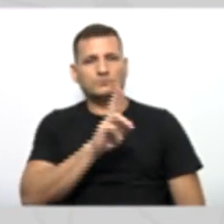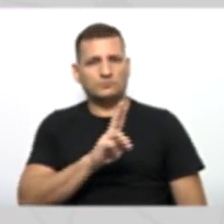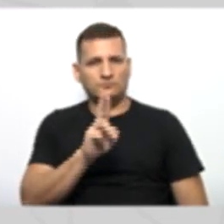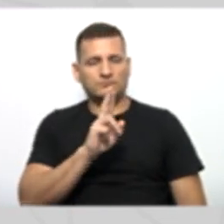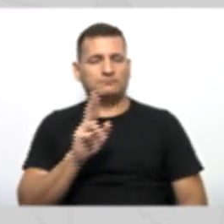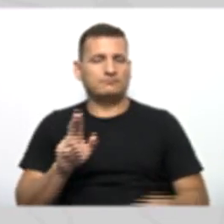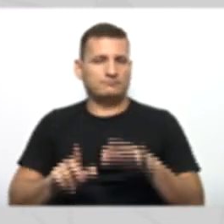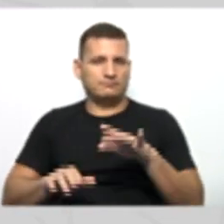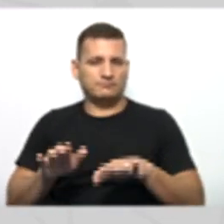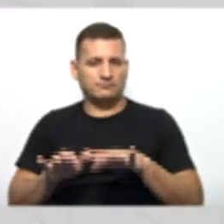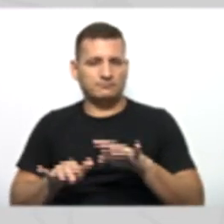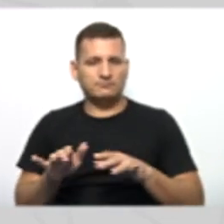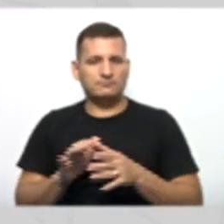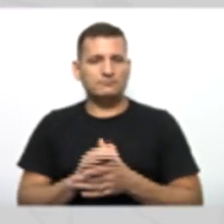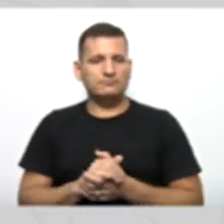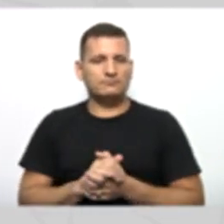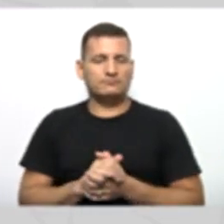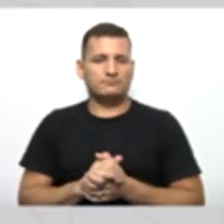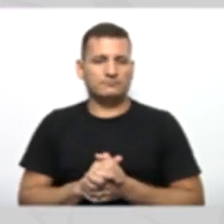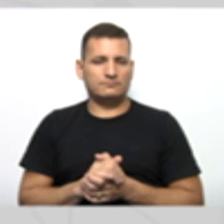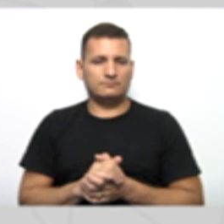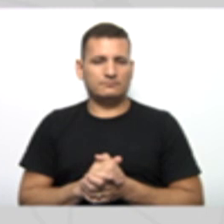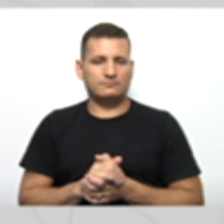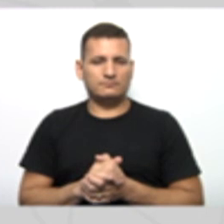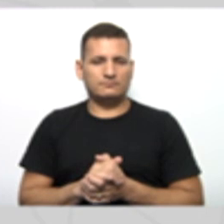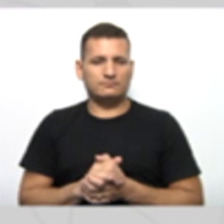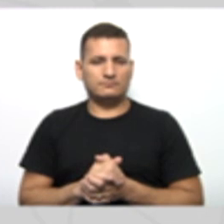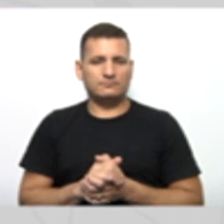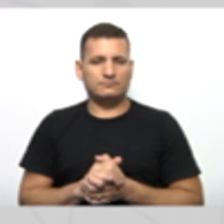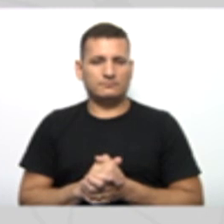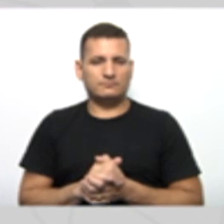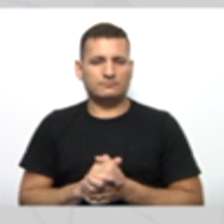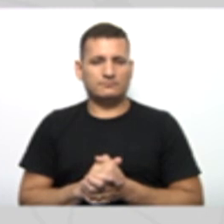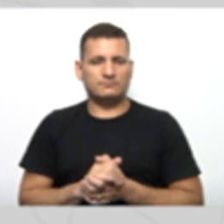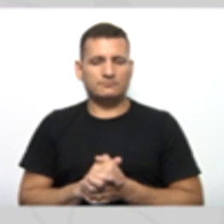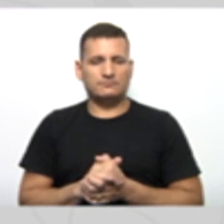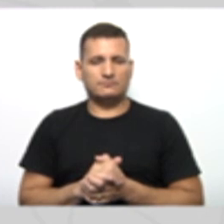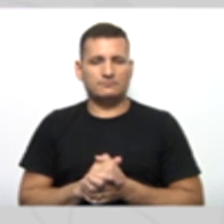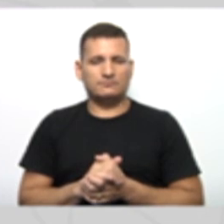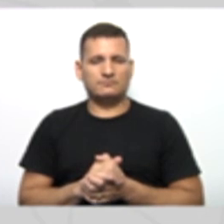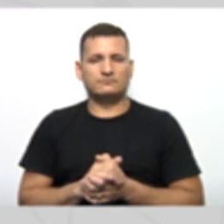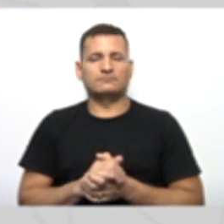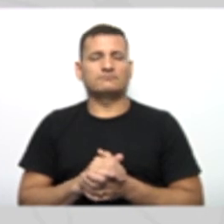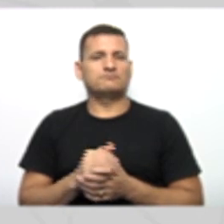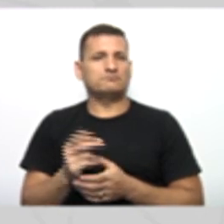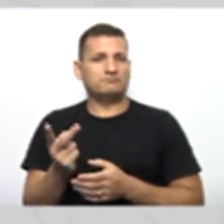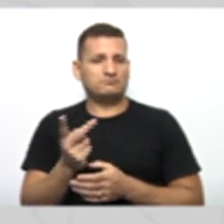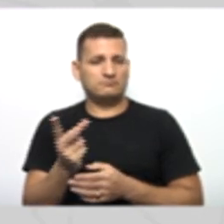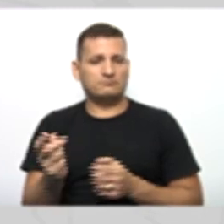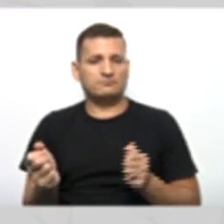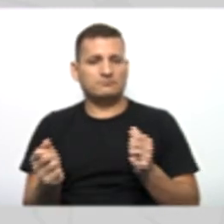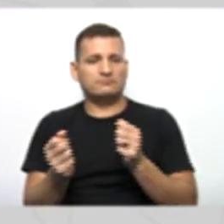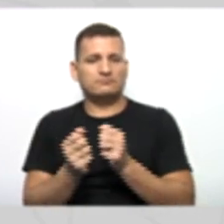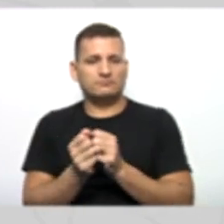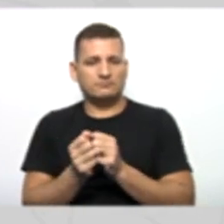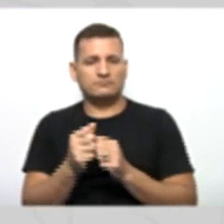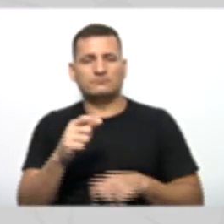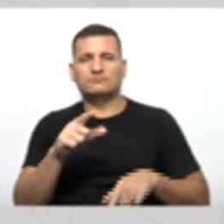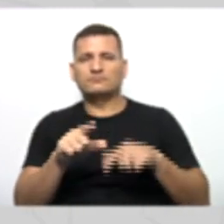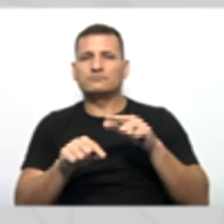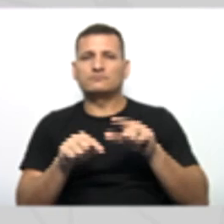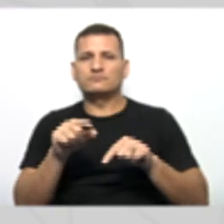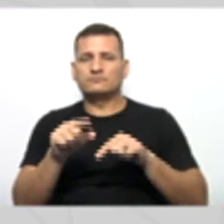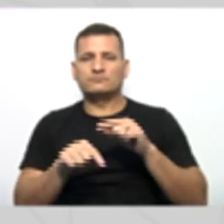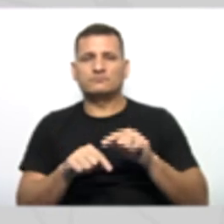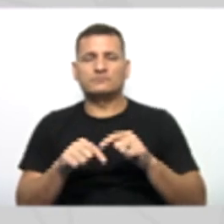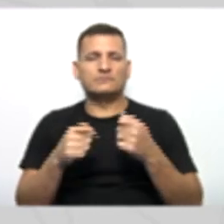desenvolvedores. Juntam-se, vejam aí, ó. Usuários e desenvolvedores juntam-se para definir as